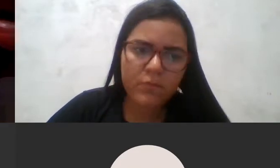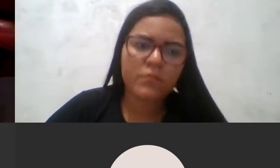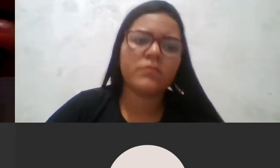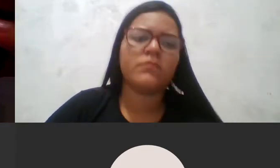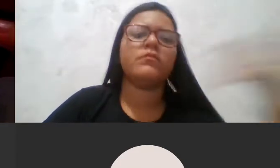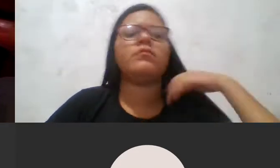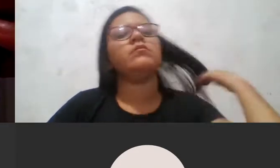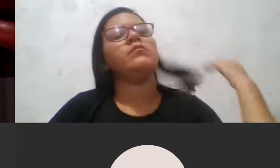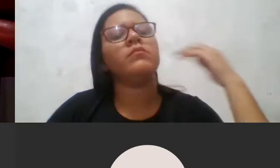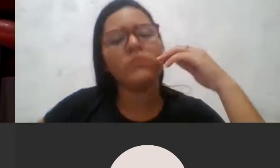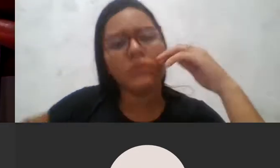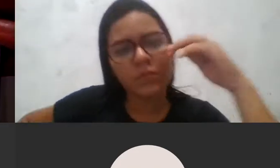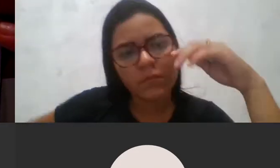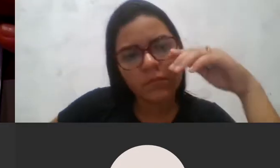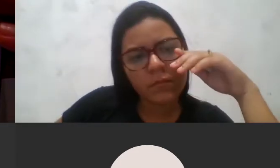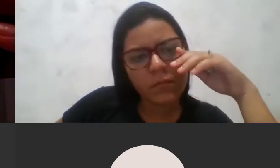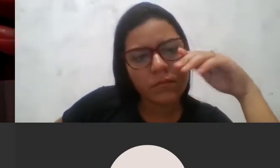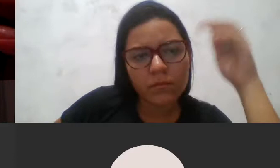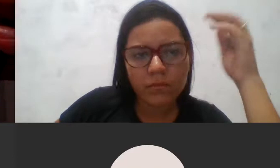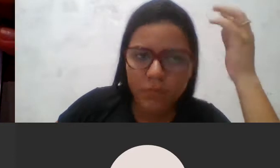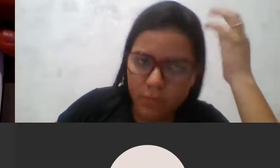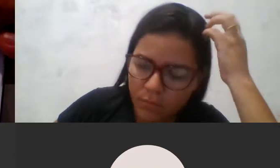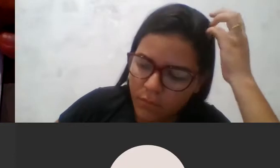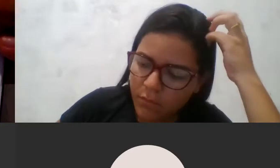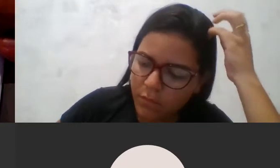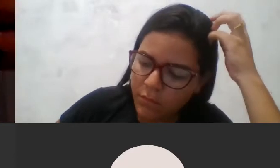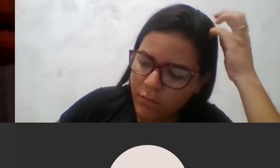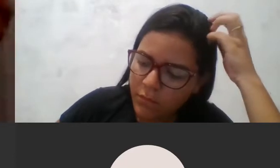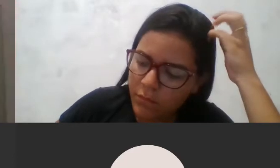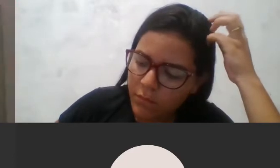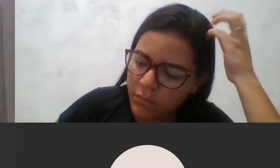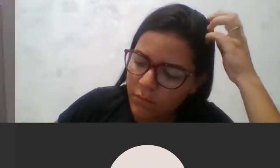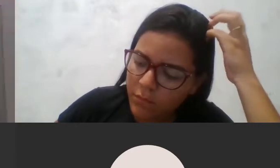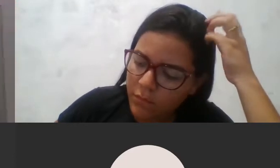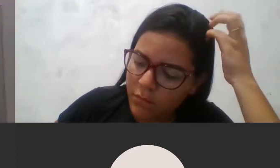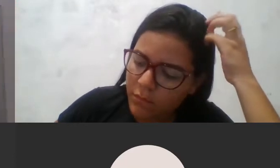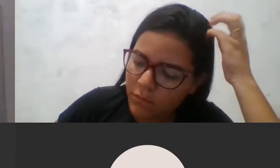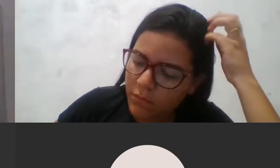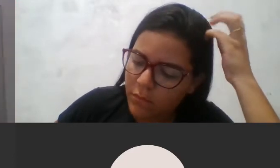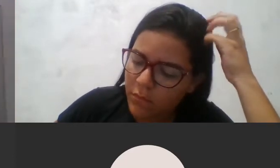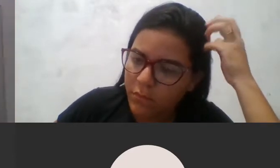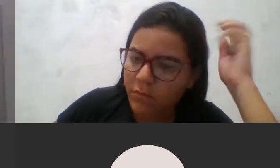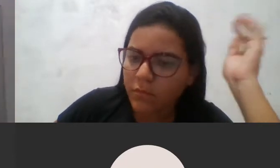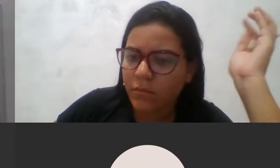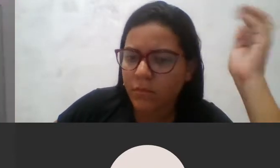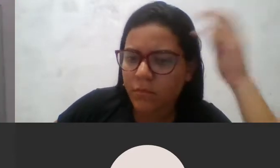ms é igual a 300 dividido por 1,25. Ok? Quanto dá o ms aí?